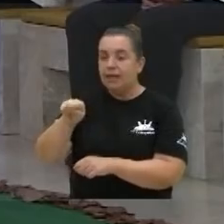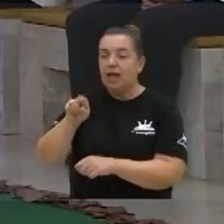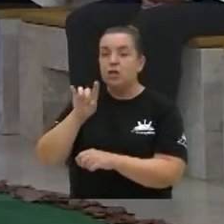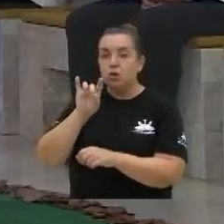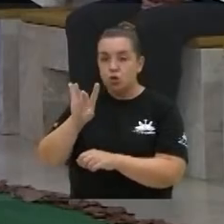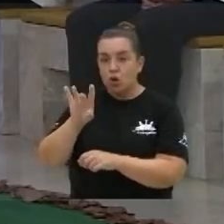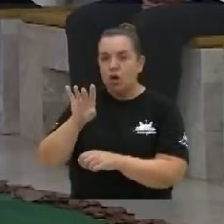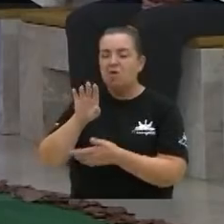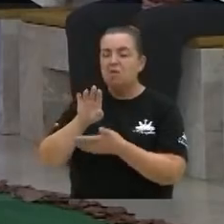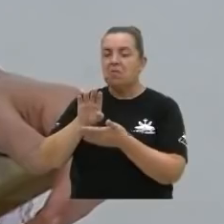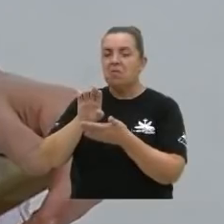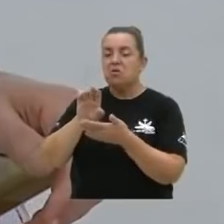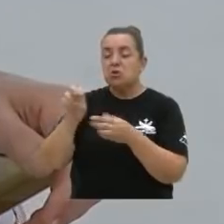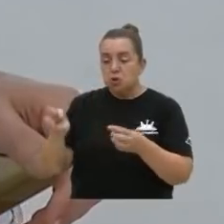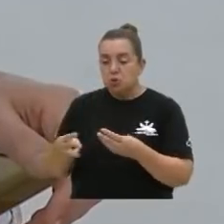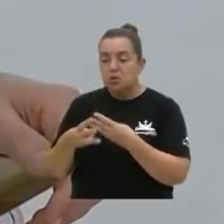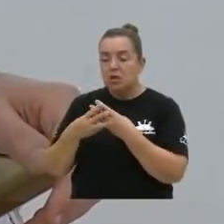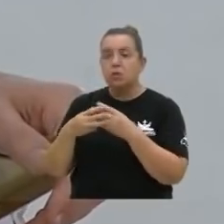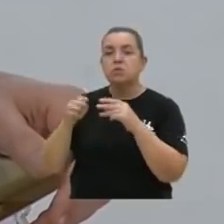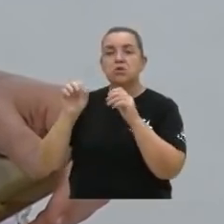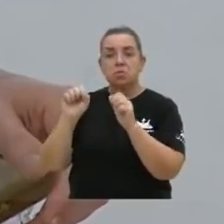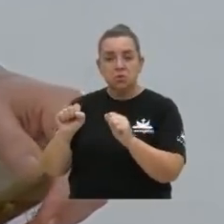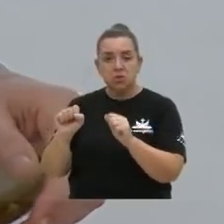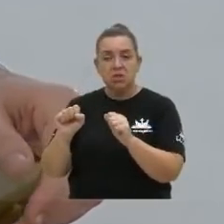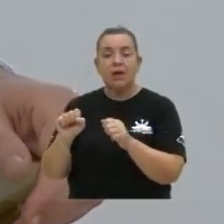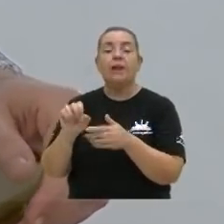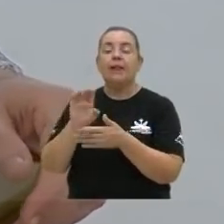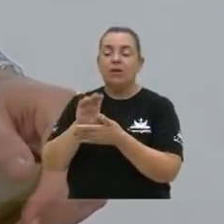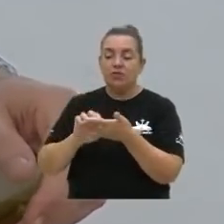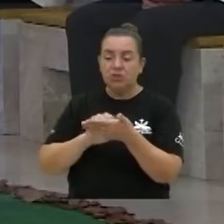os judeus convertidos ao cristianismo.